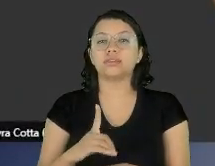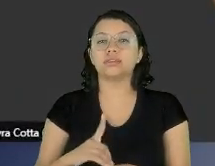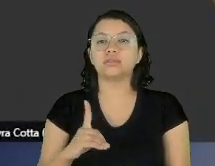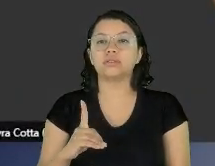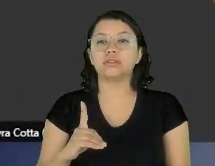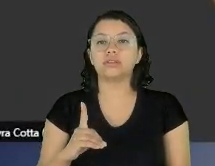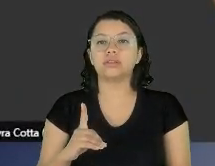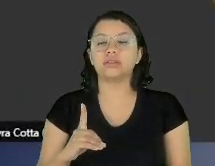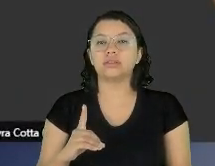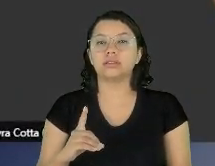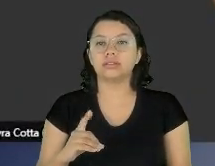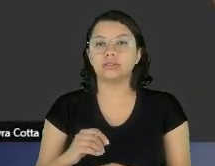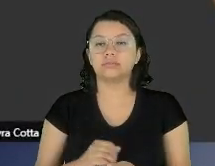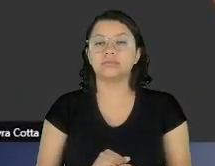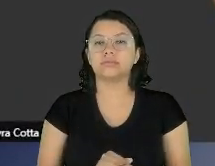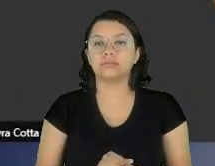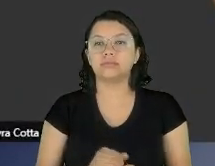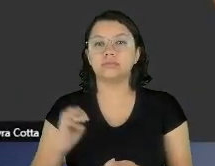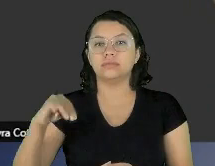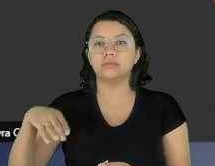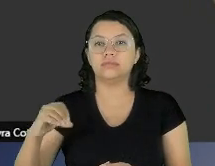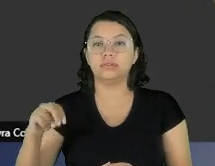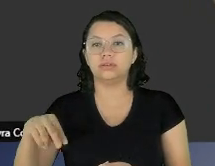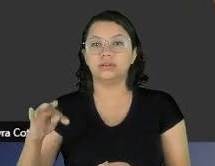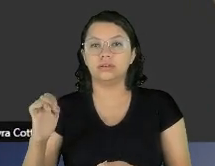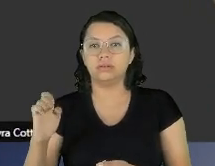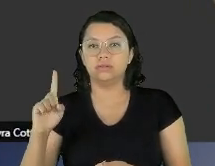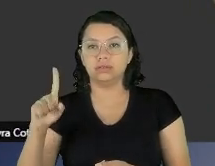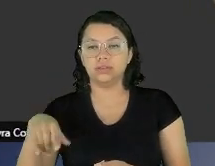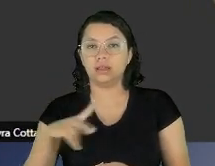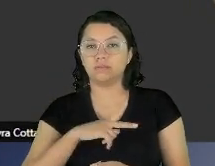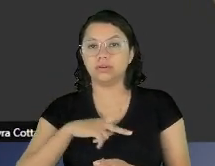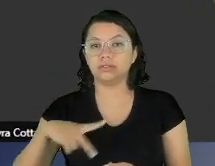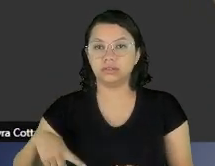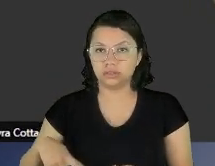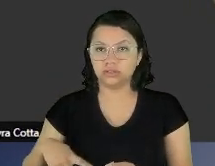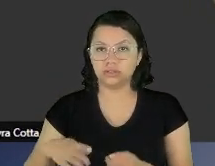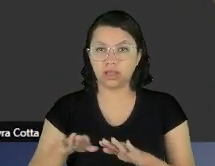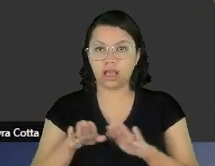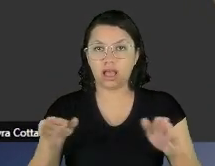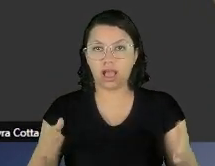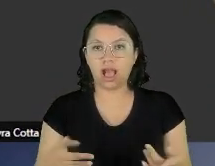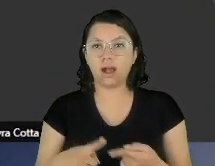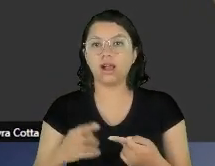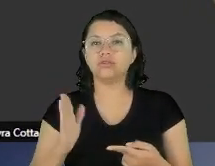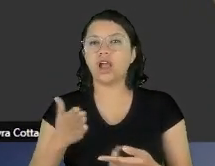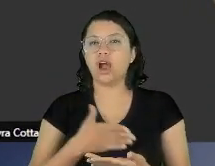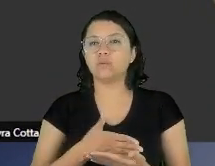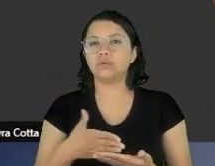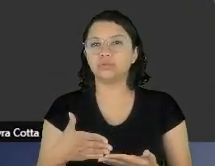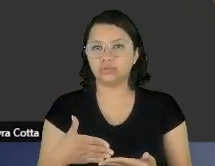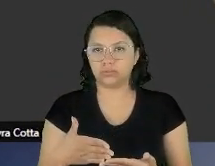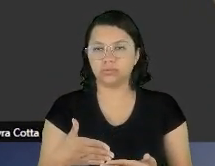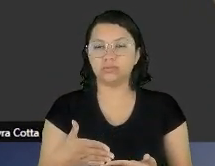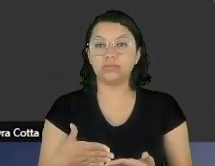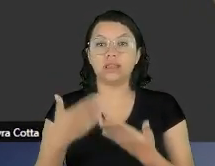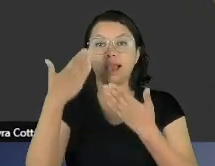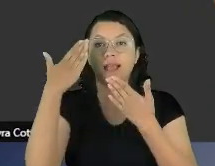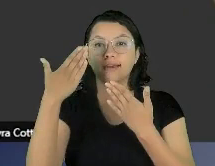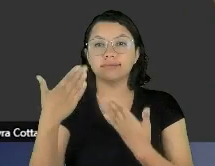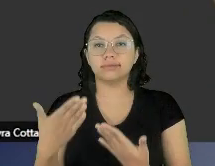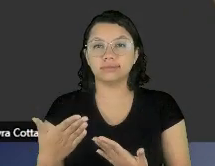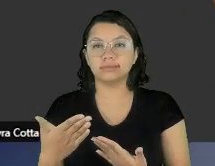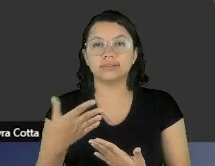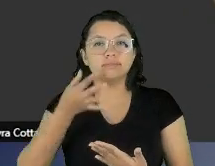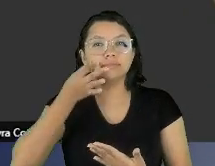doutora Nálida Monte, que vai ser a presidente da mesa. Mas eu já vou começando